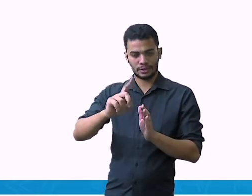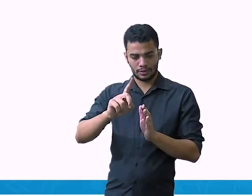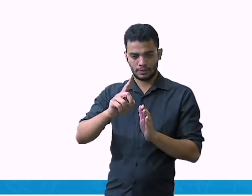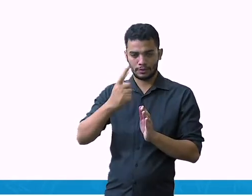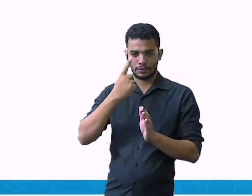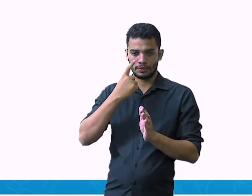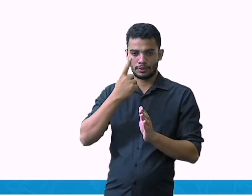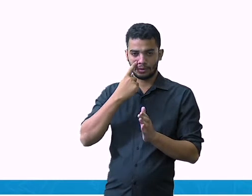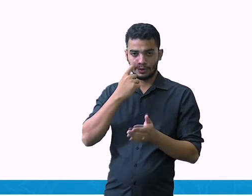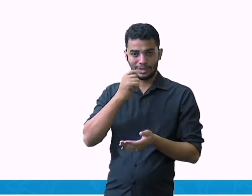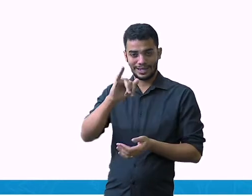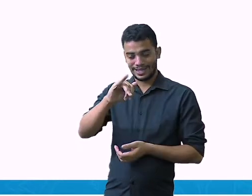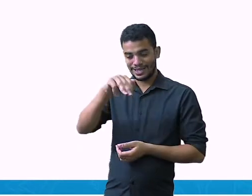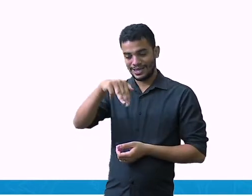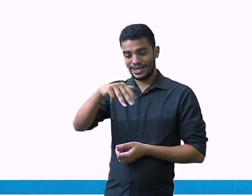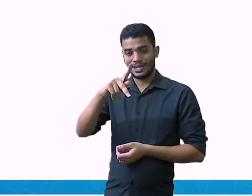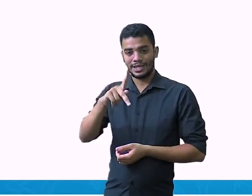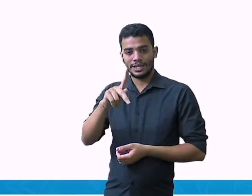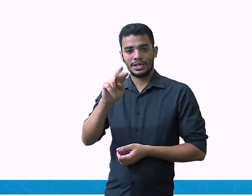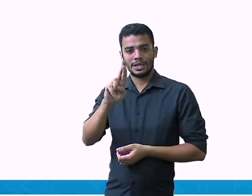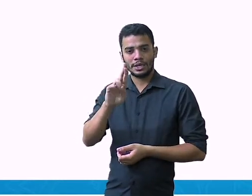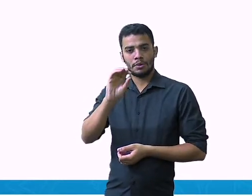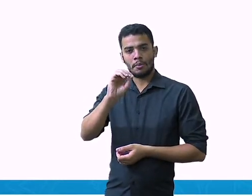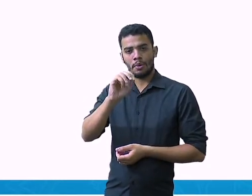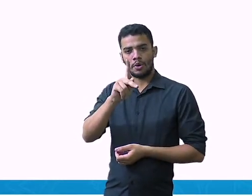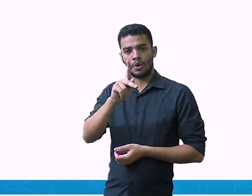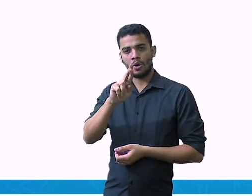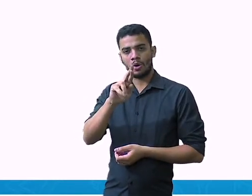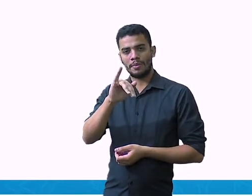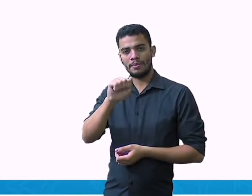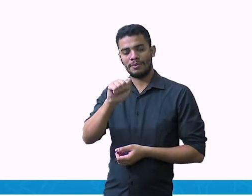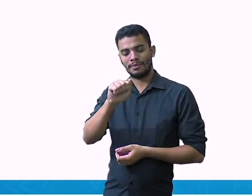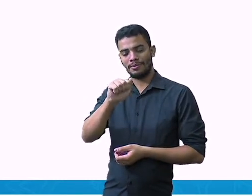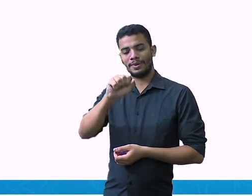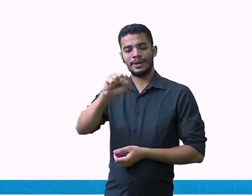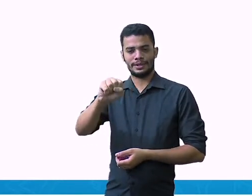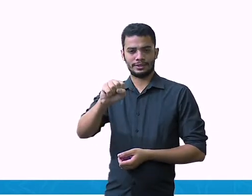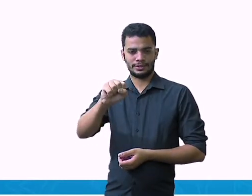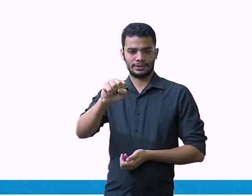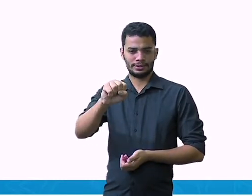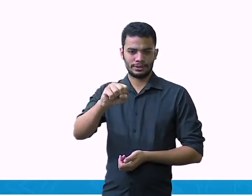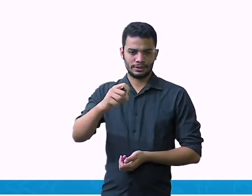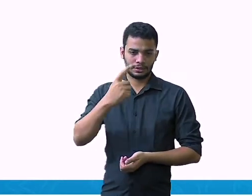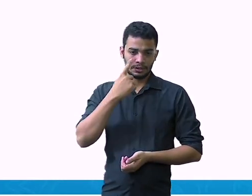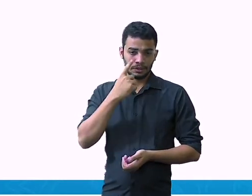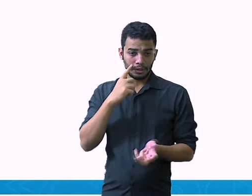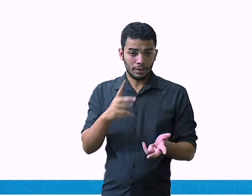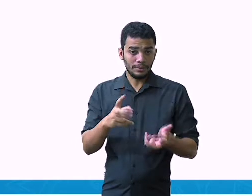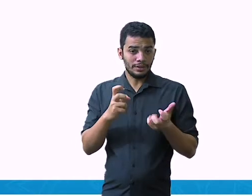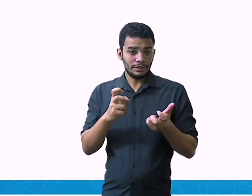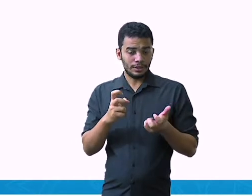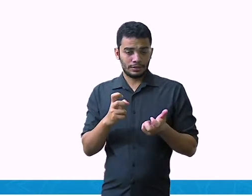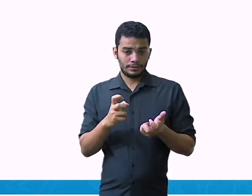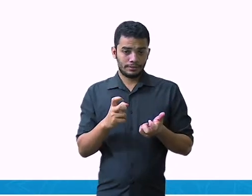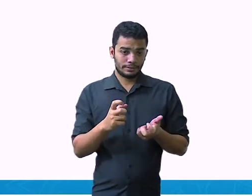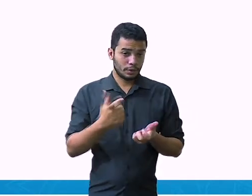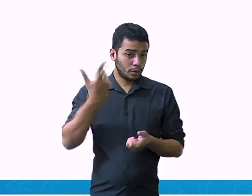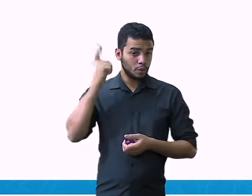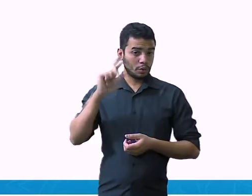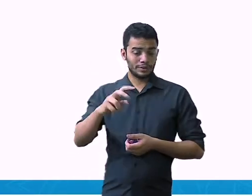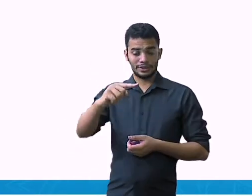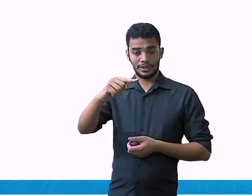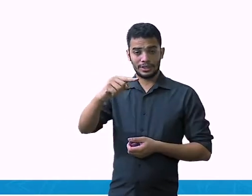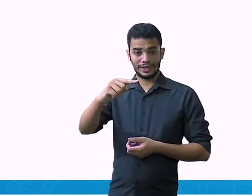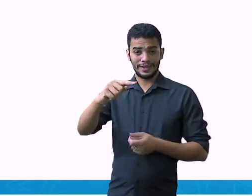5 terços. Ou seja, para eu representar por meio de desenho, eu tive que fazer 2 inteiros